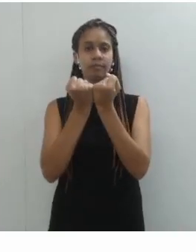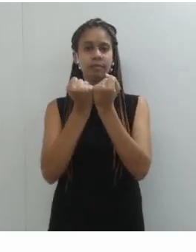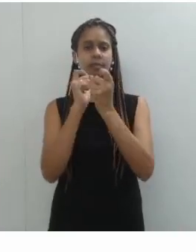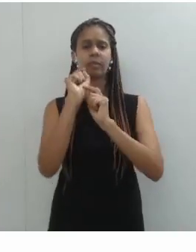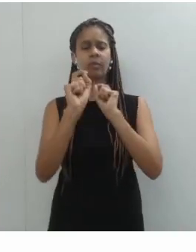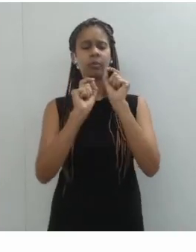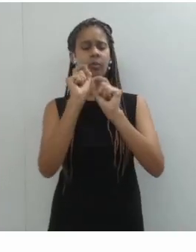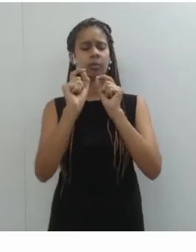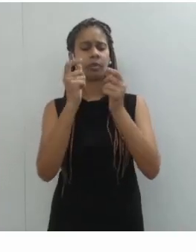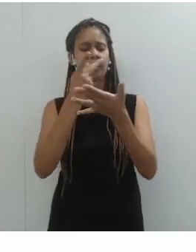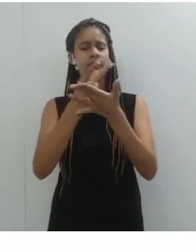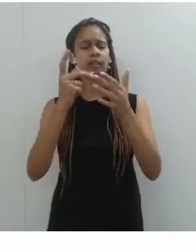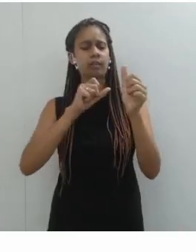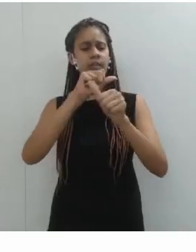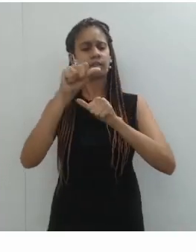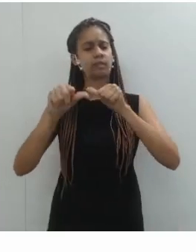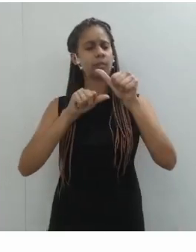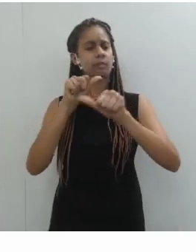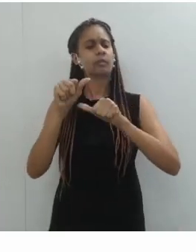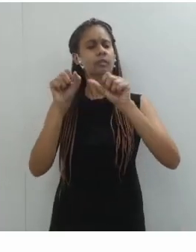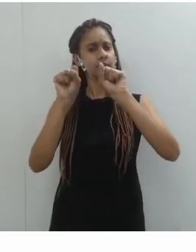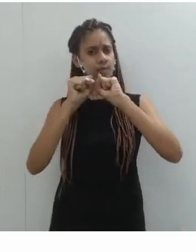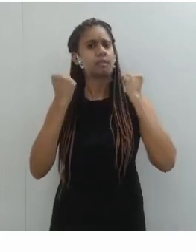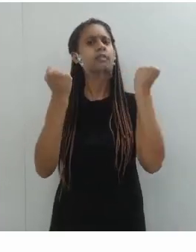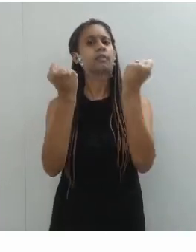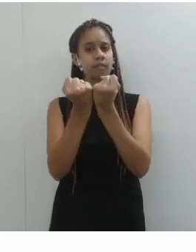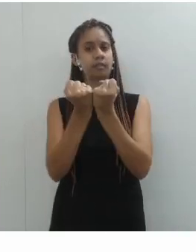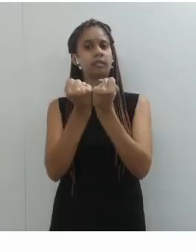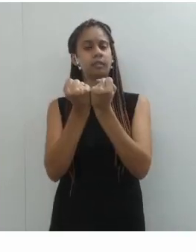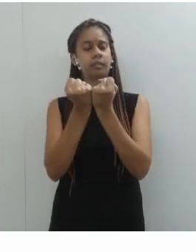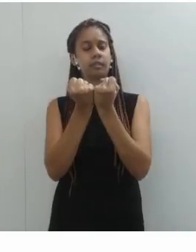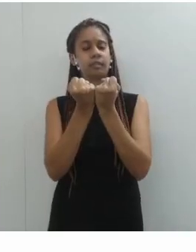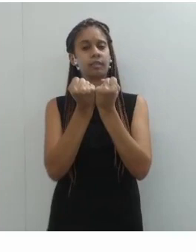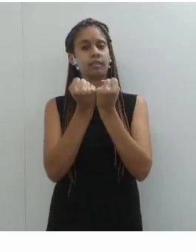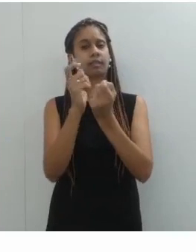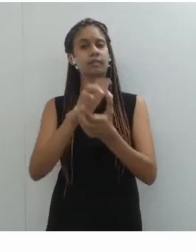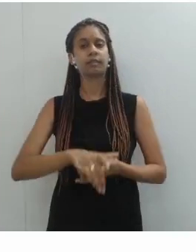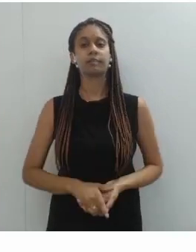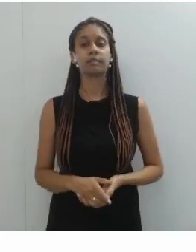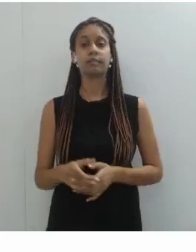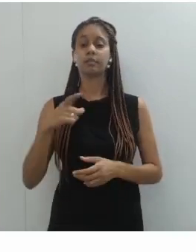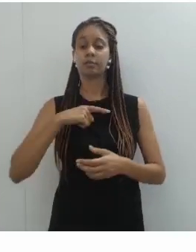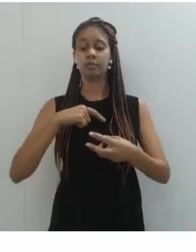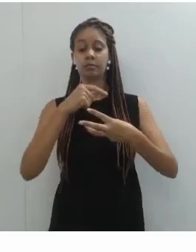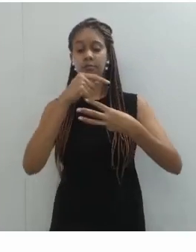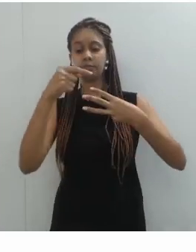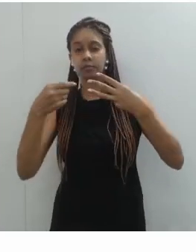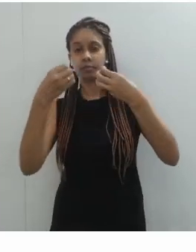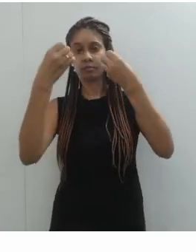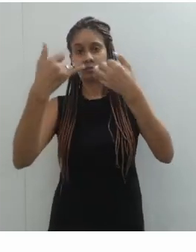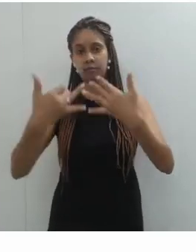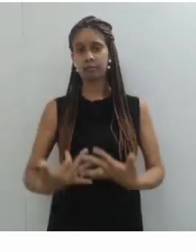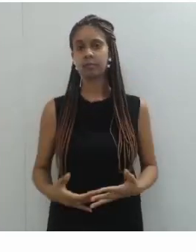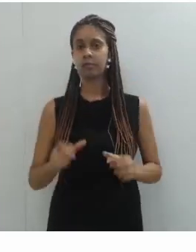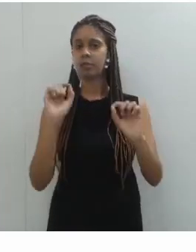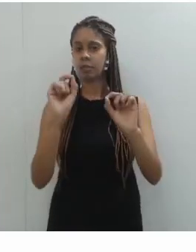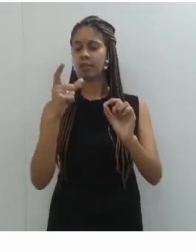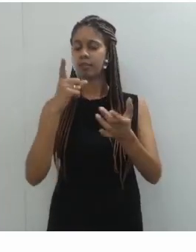definições para o que seria a ciência da história. E todas elas você vai encontrar